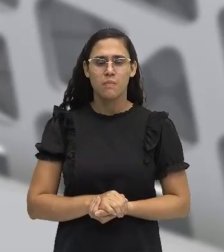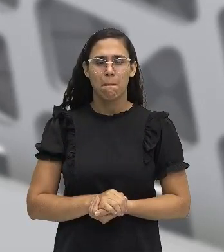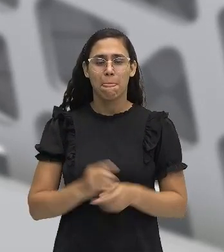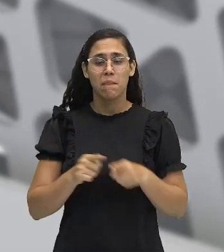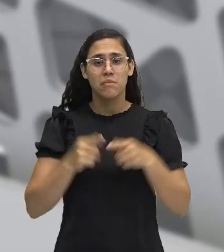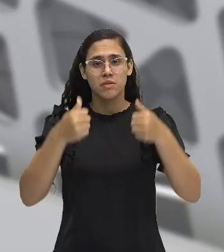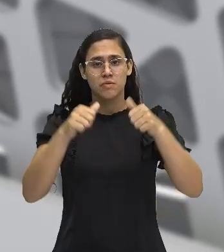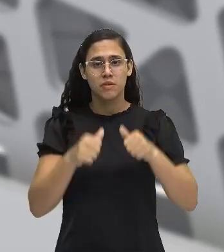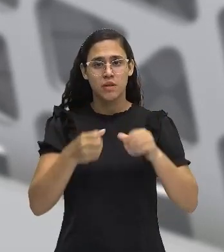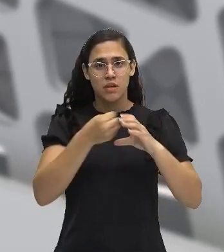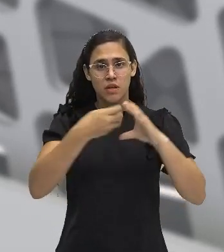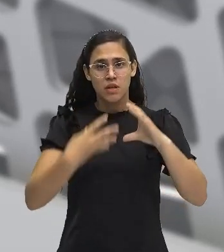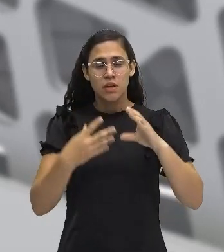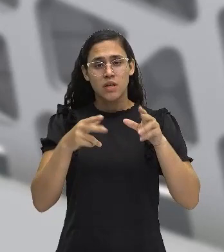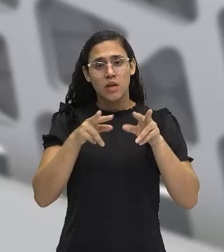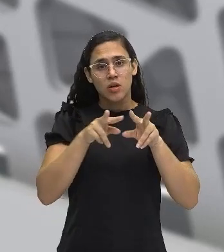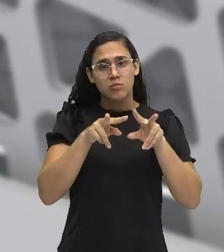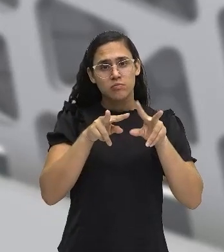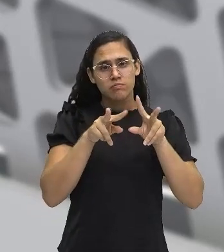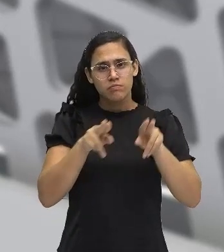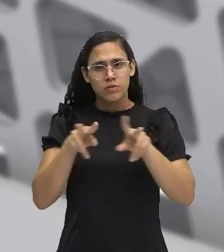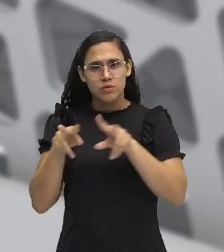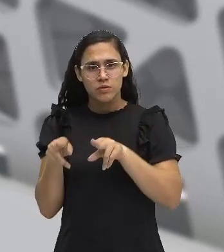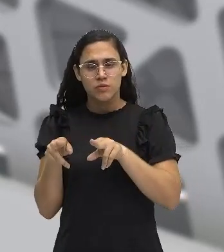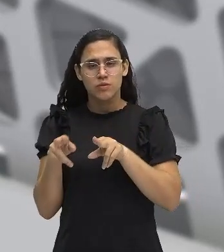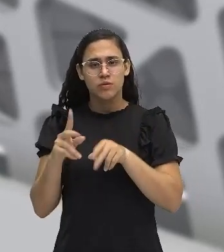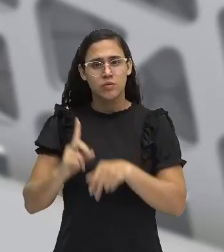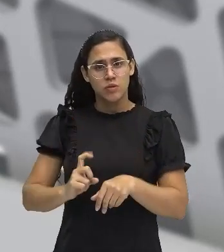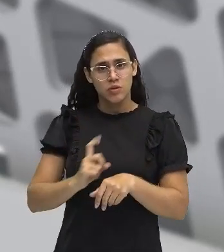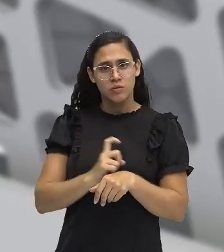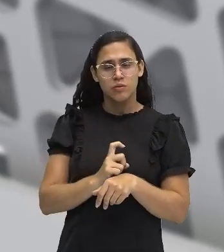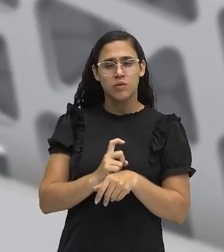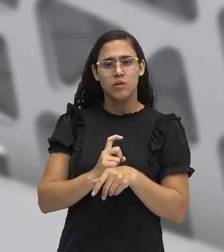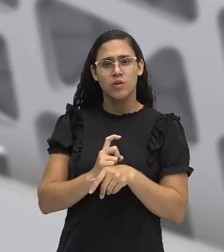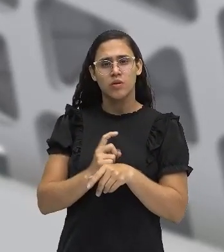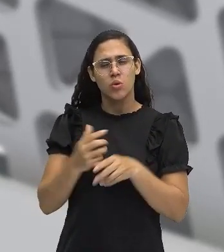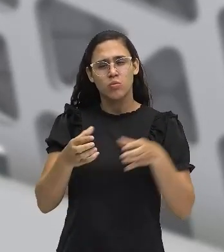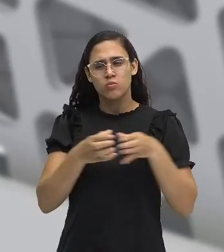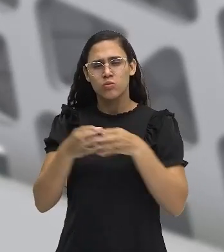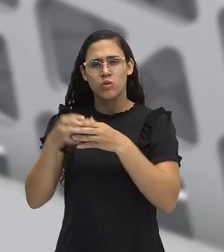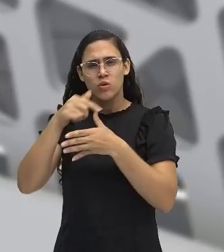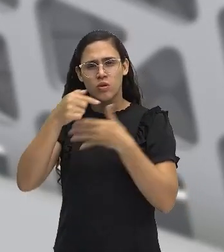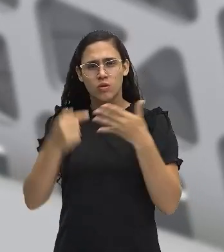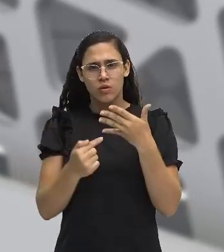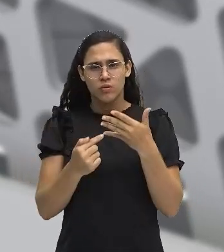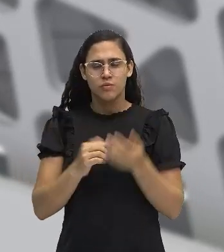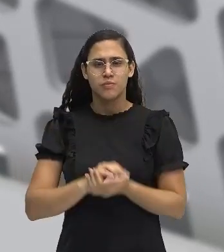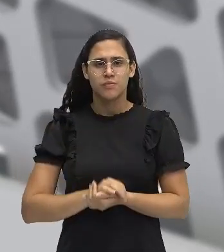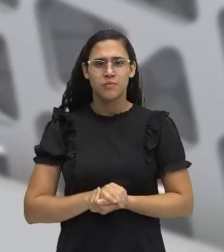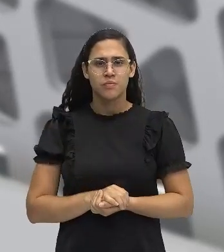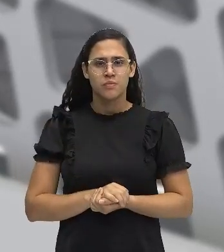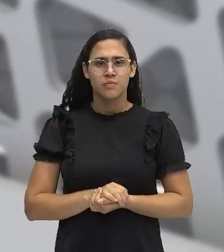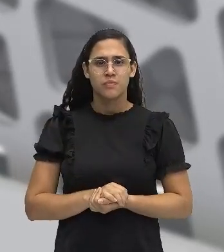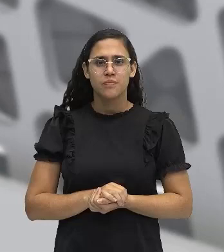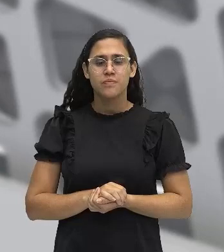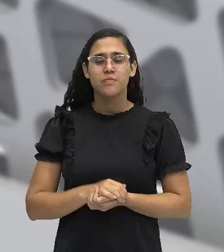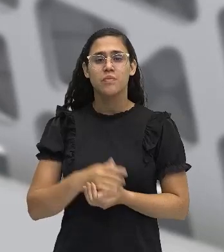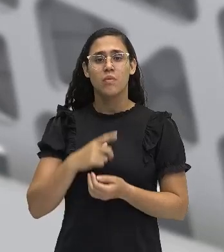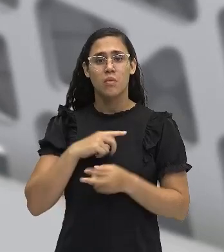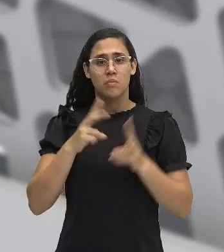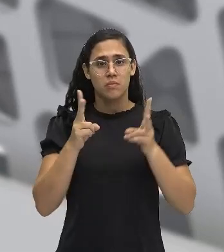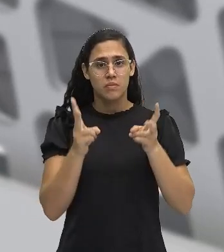muitas características similares até com as bactérias, com os fungos, com as espécies que são bem diferentes, né? Então, a gente vê